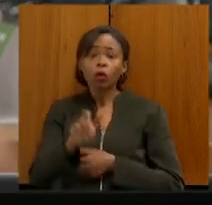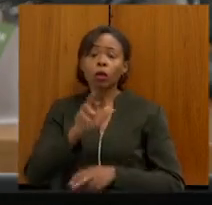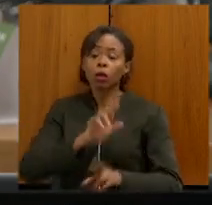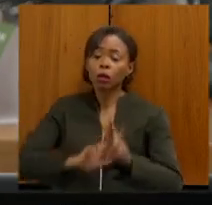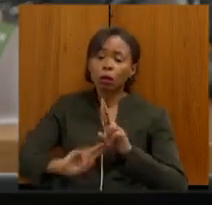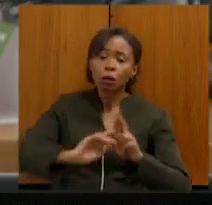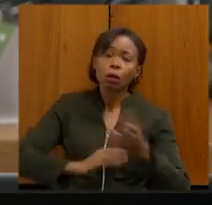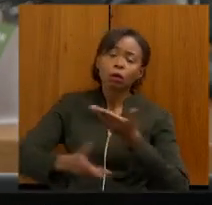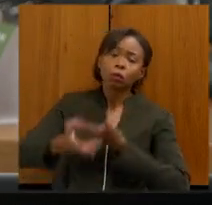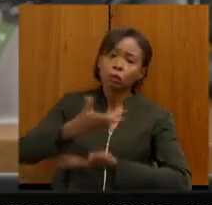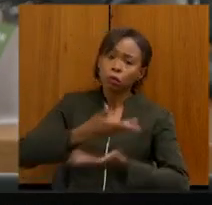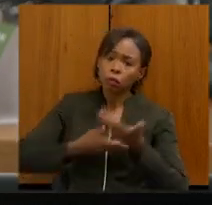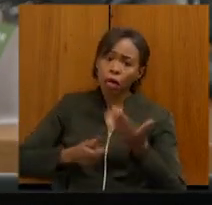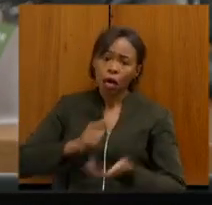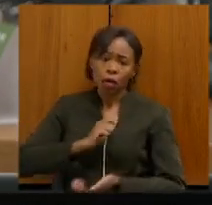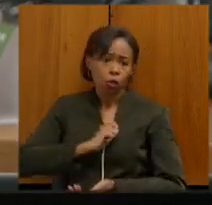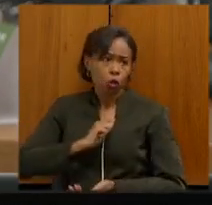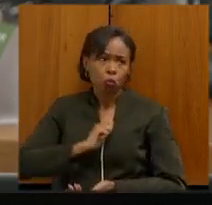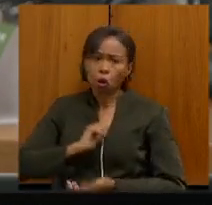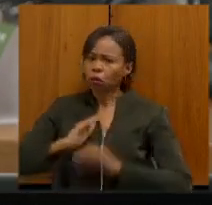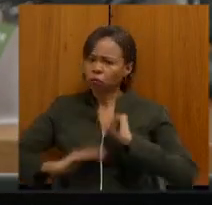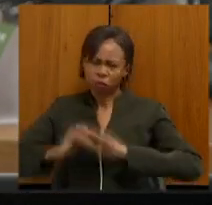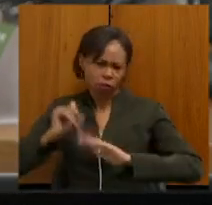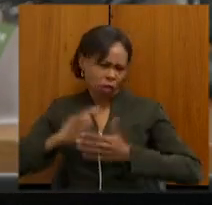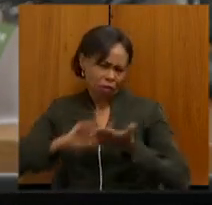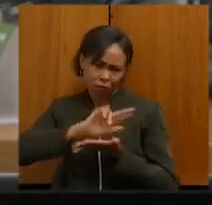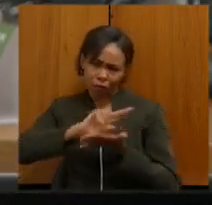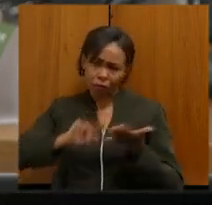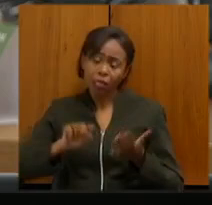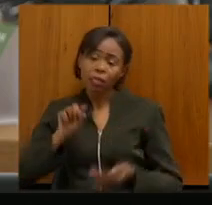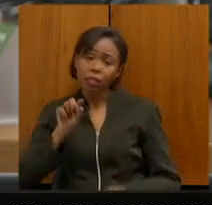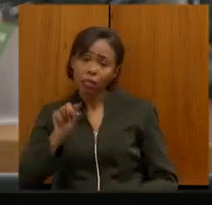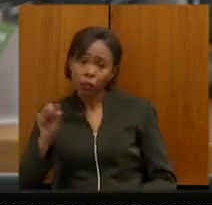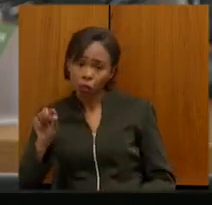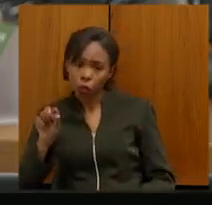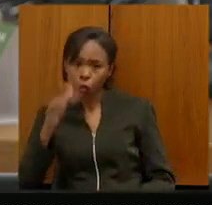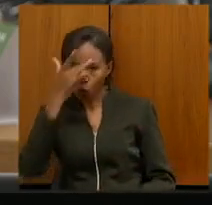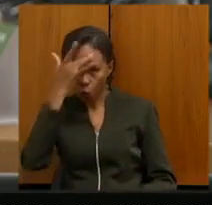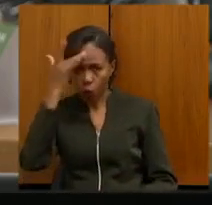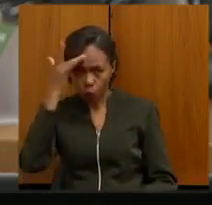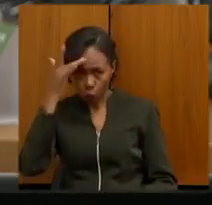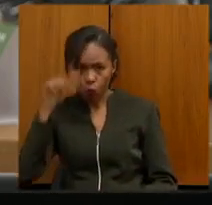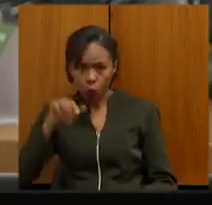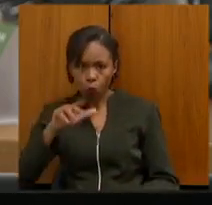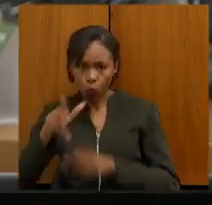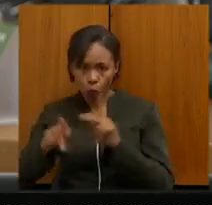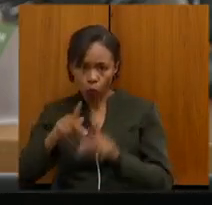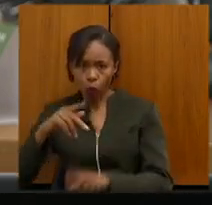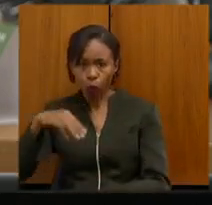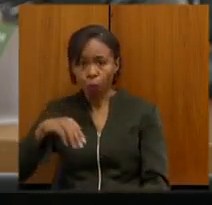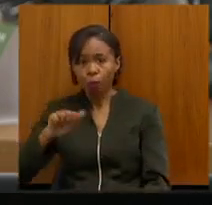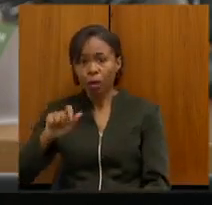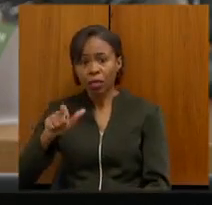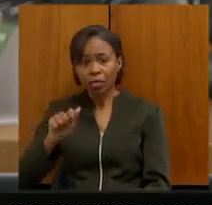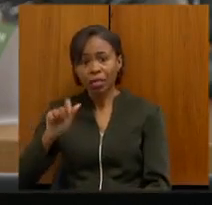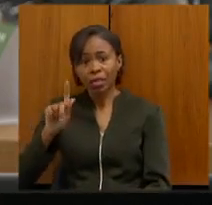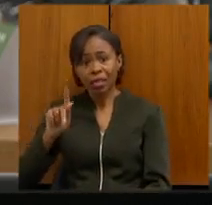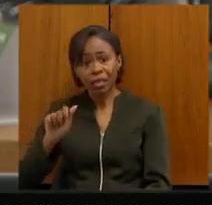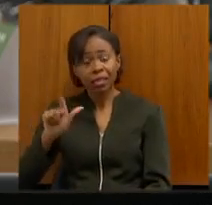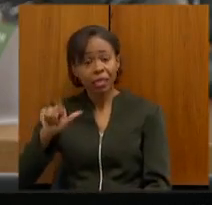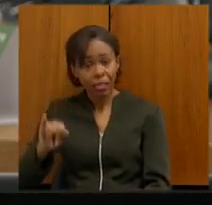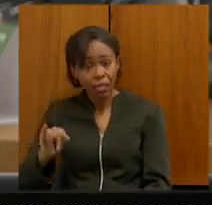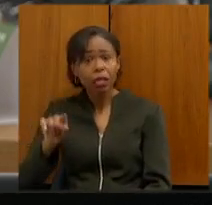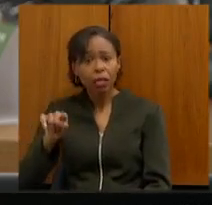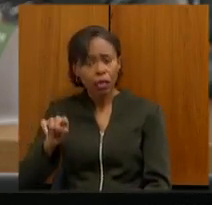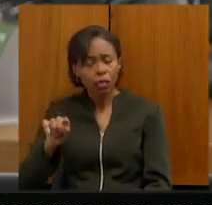antropólogos quem dali o povo maxakali reconhecia como de direito para falar por eles então eu acho que essas